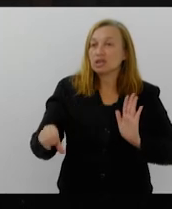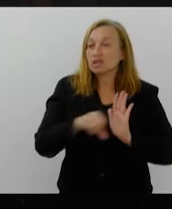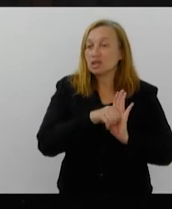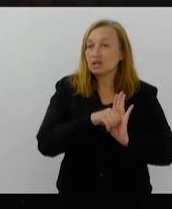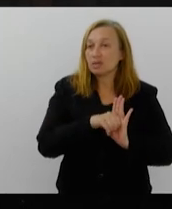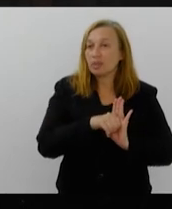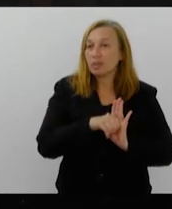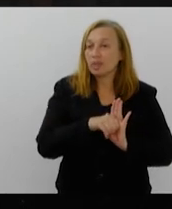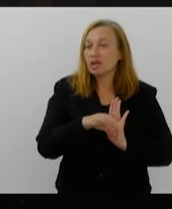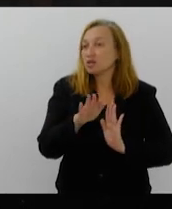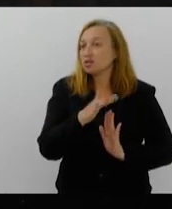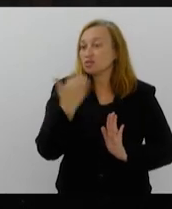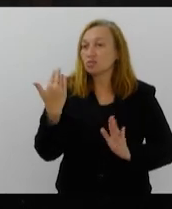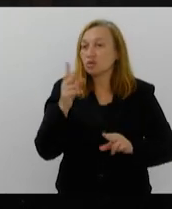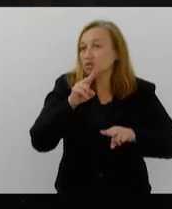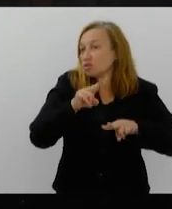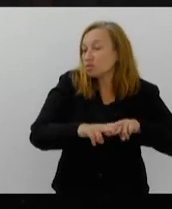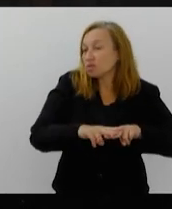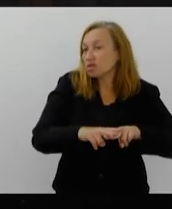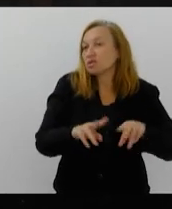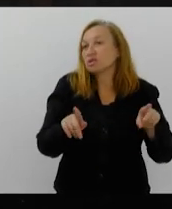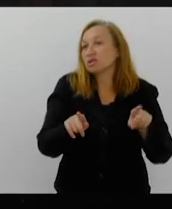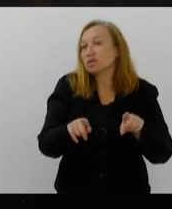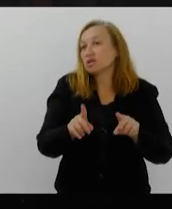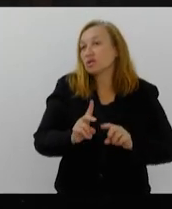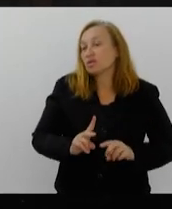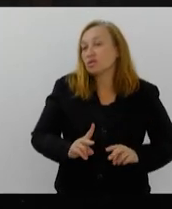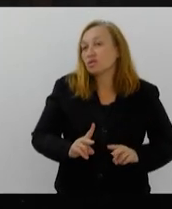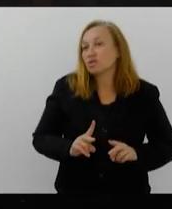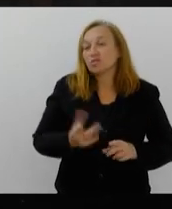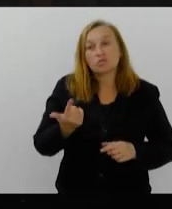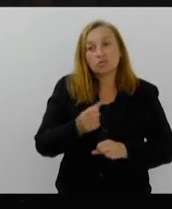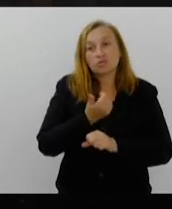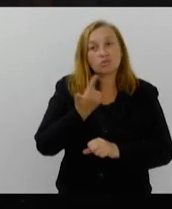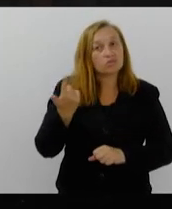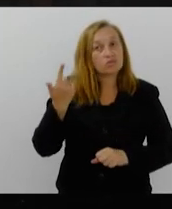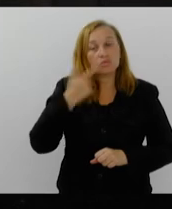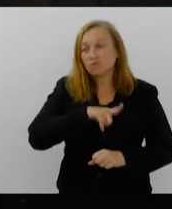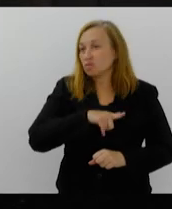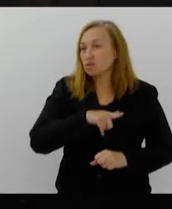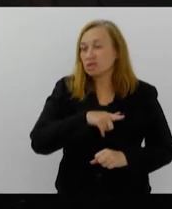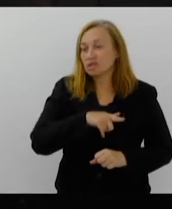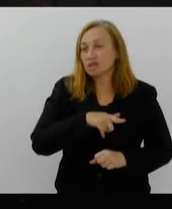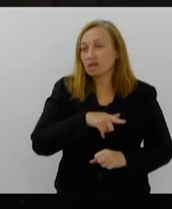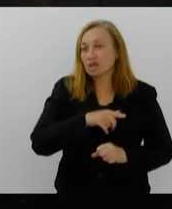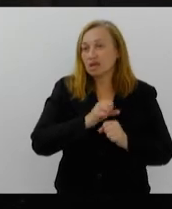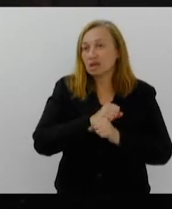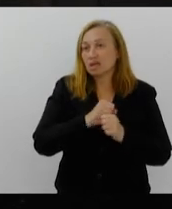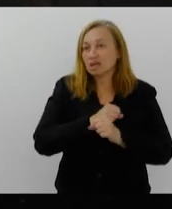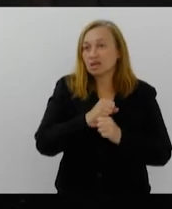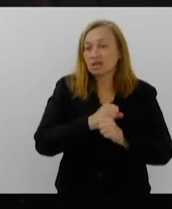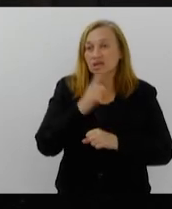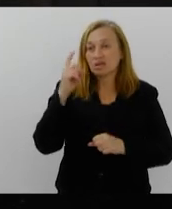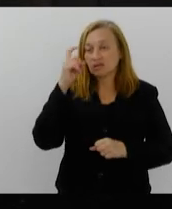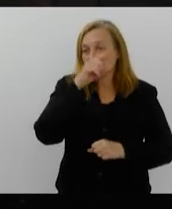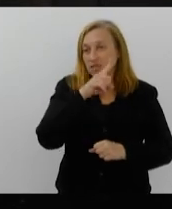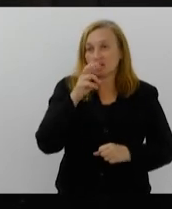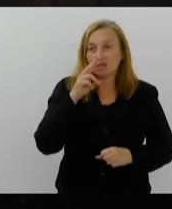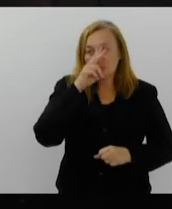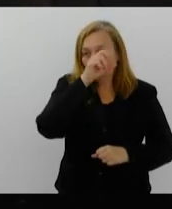de homicídios e de prisões, e ainda assim não consegue, ano após ano, dificultar o